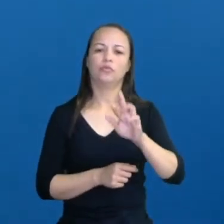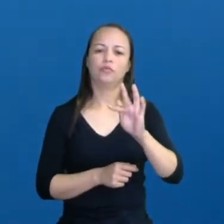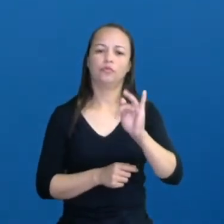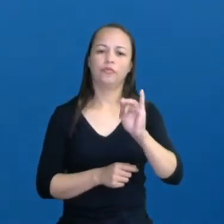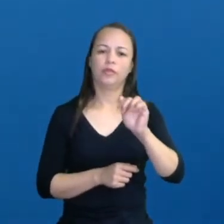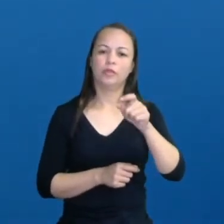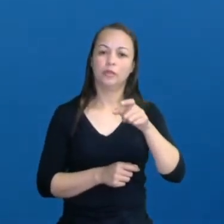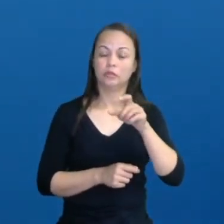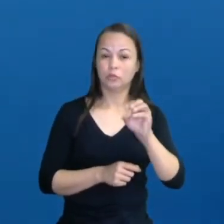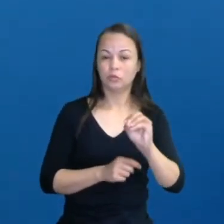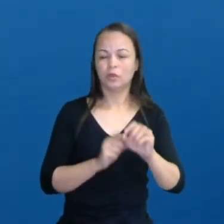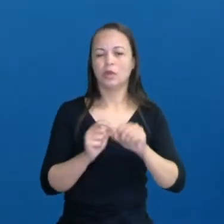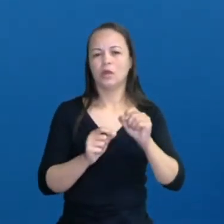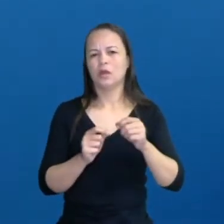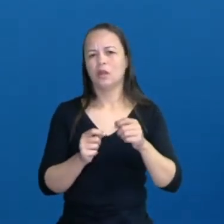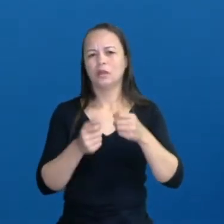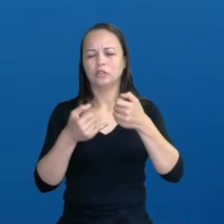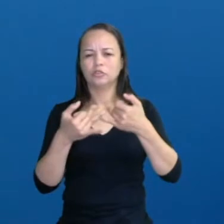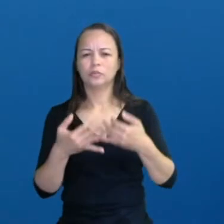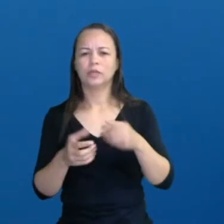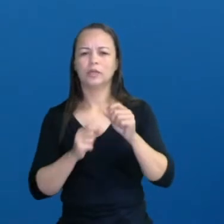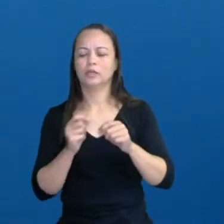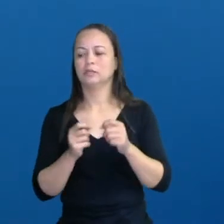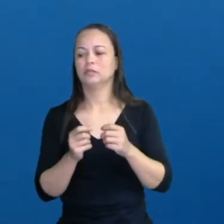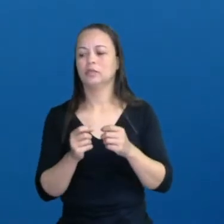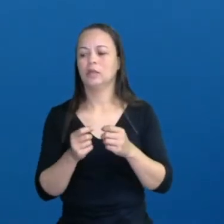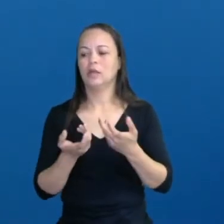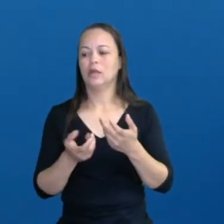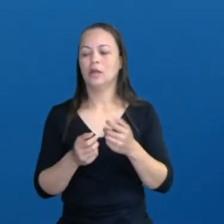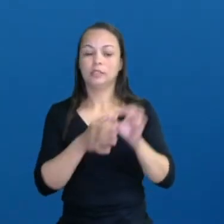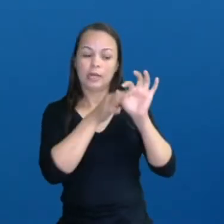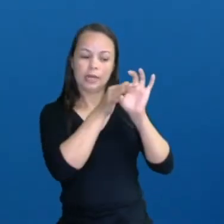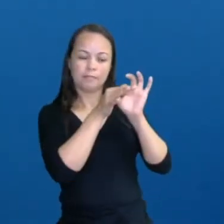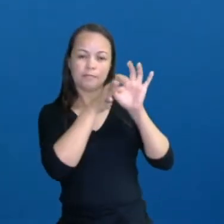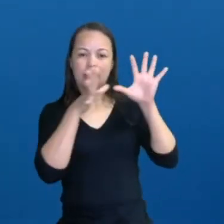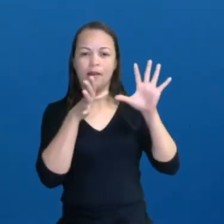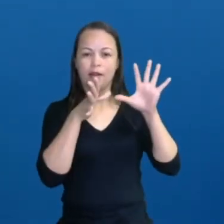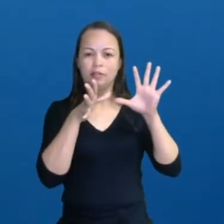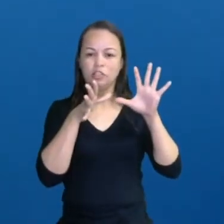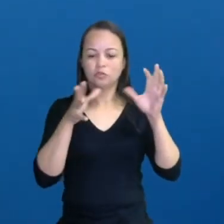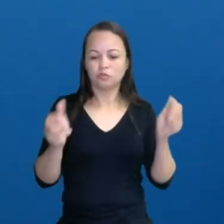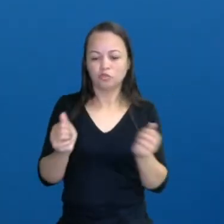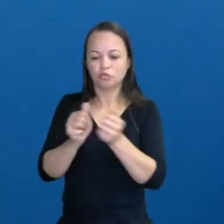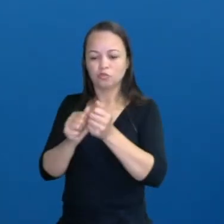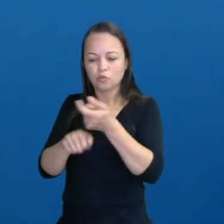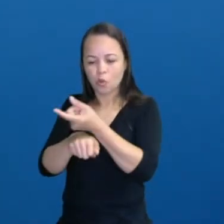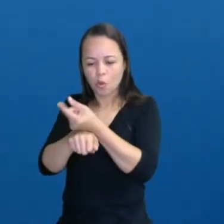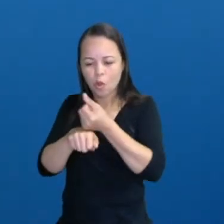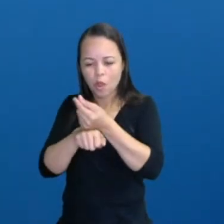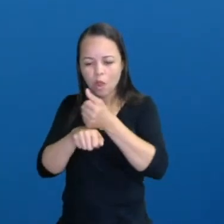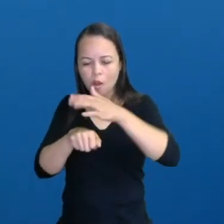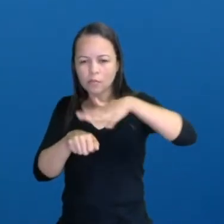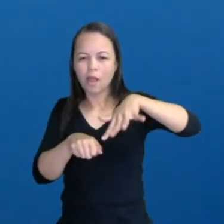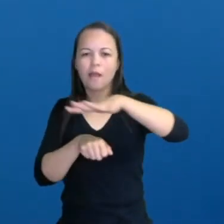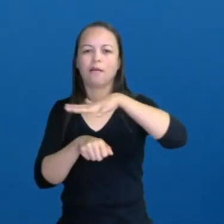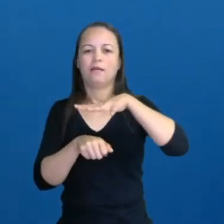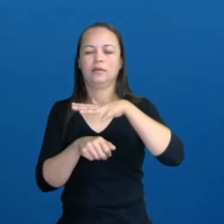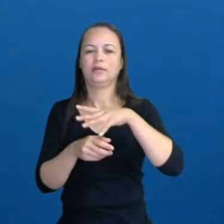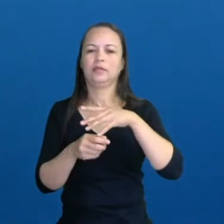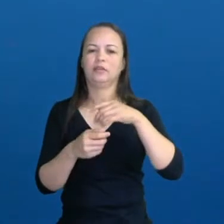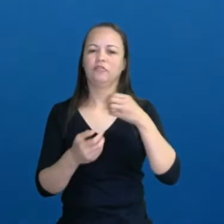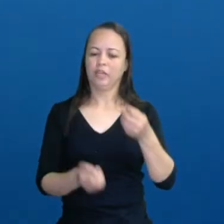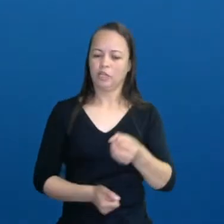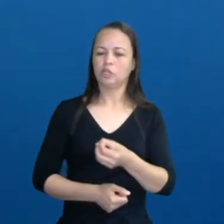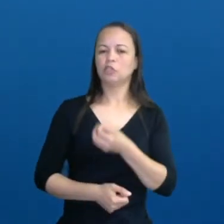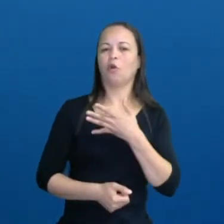essa palavra que antecede a palavra liberalismo, quer dizer que aquilo que vem de novo, aquilo que vem renovar,